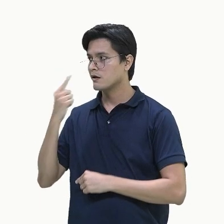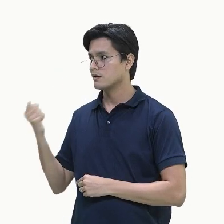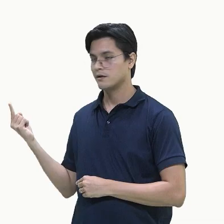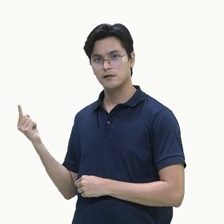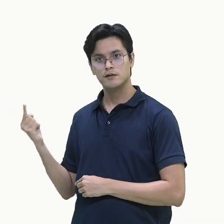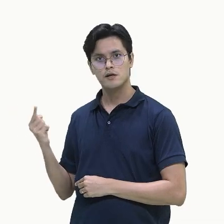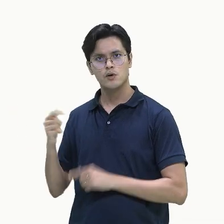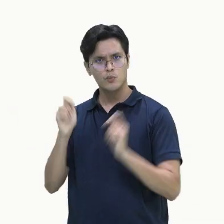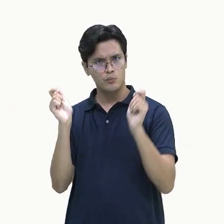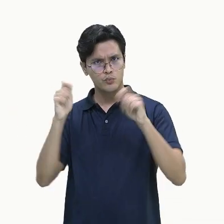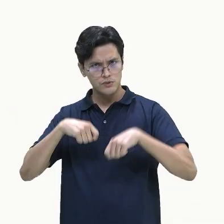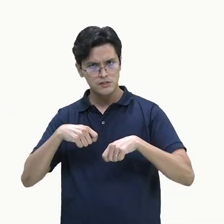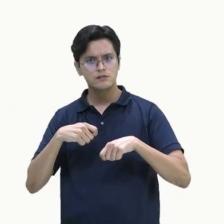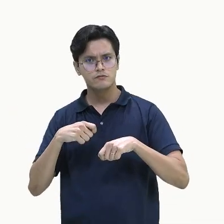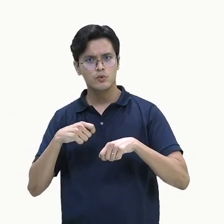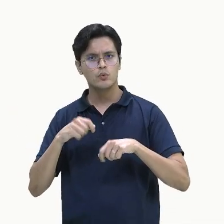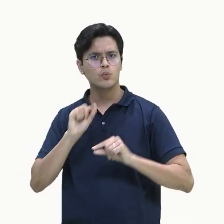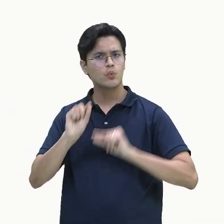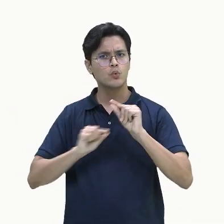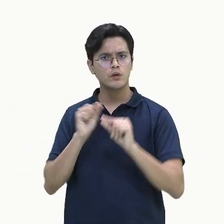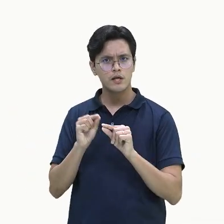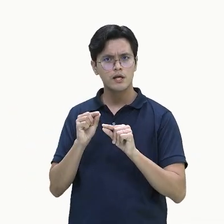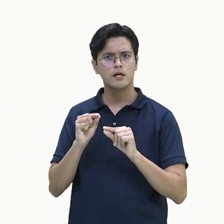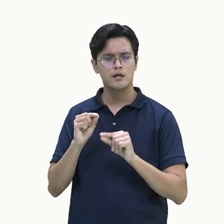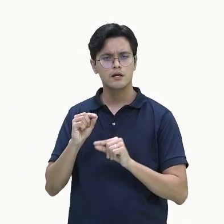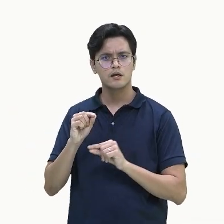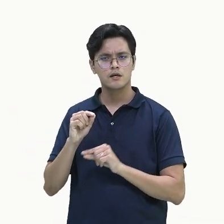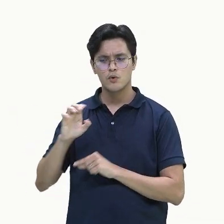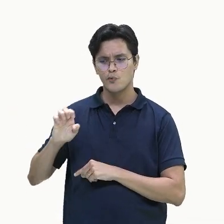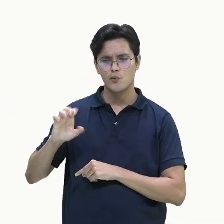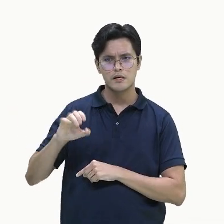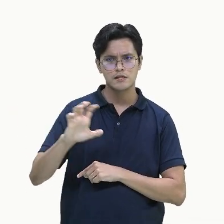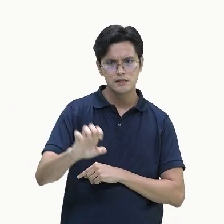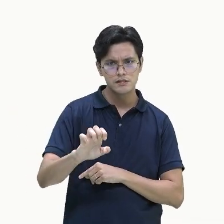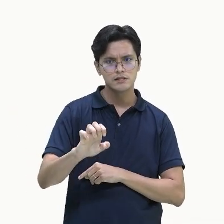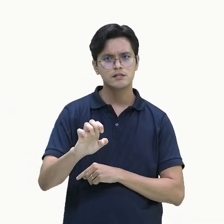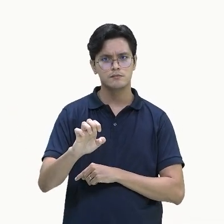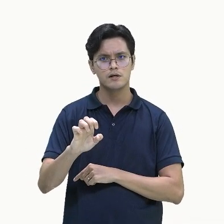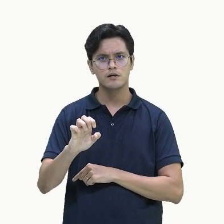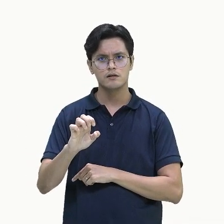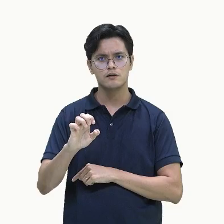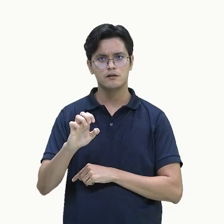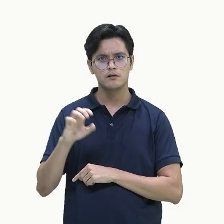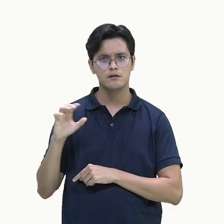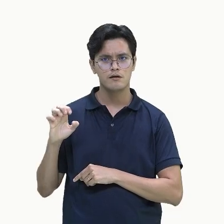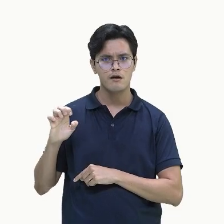consumida, tá? Consumida. Ela é restaurada no final, tá?